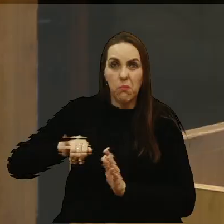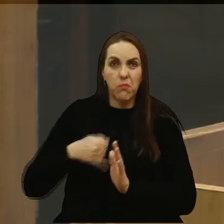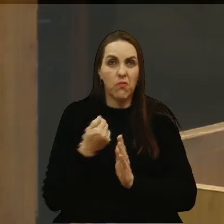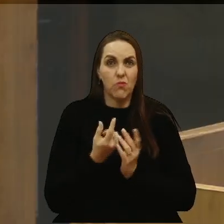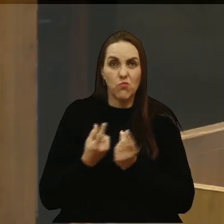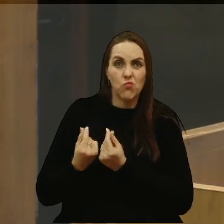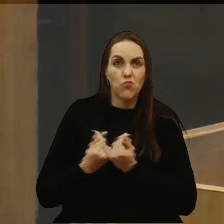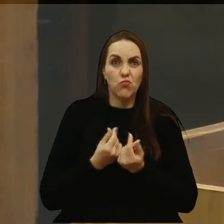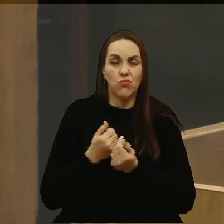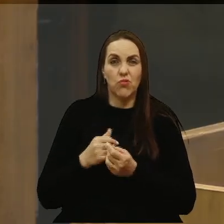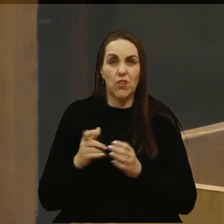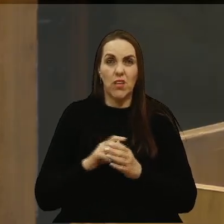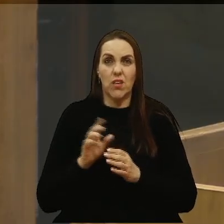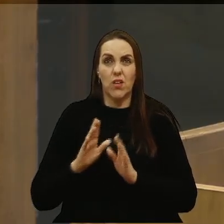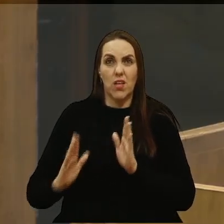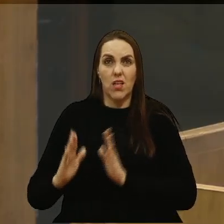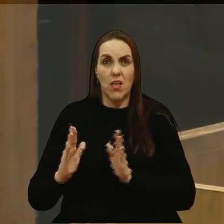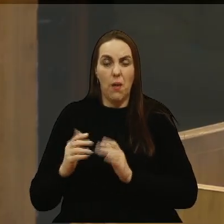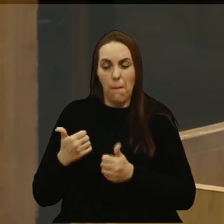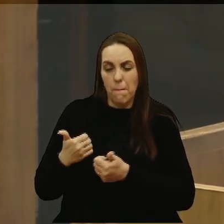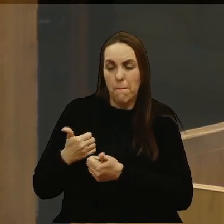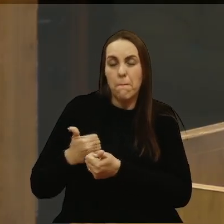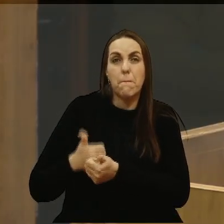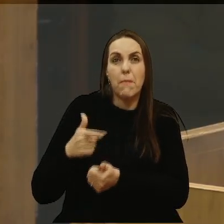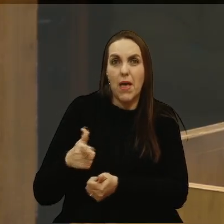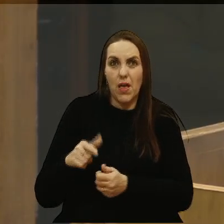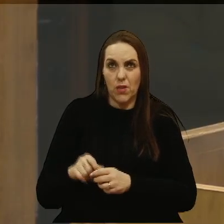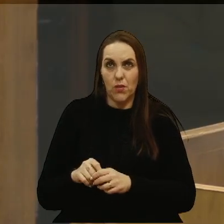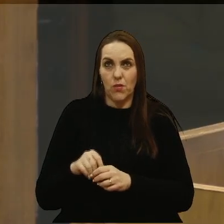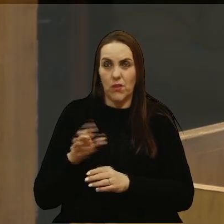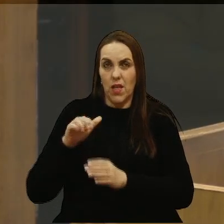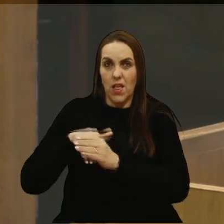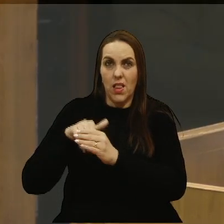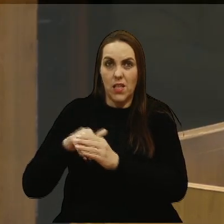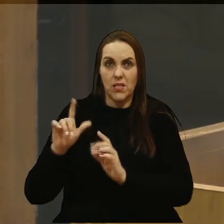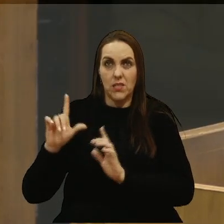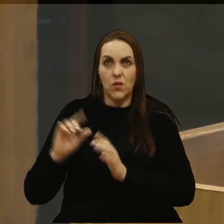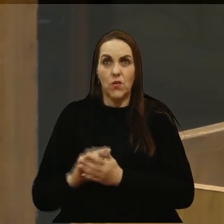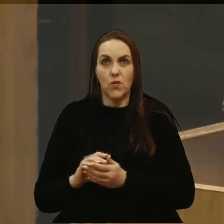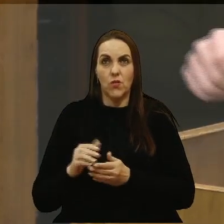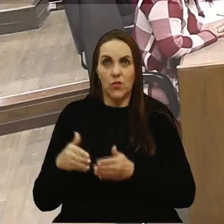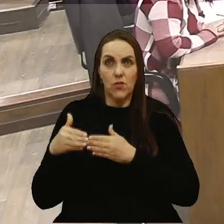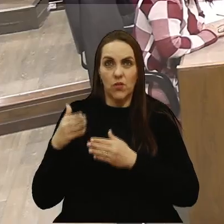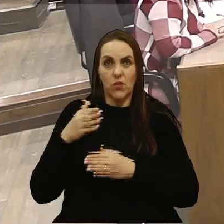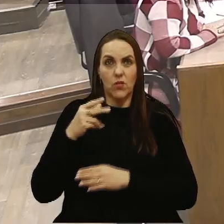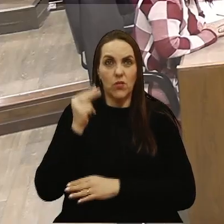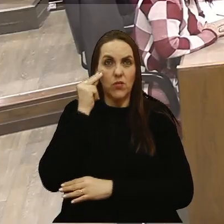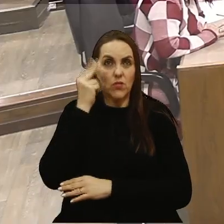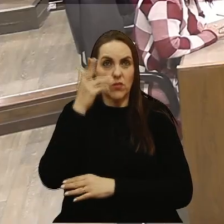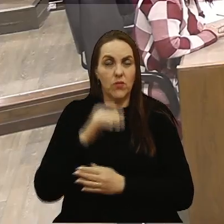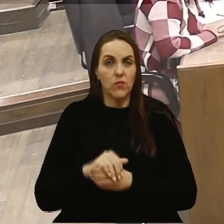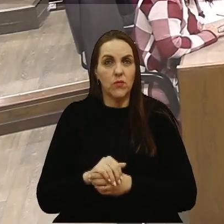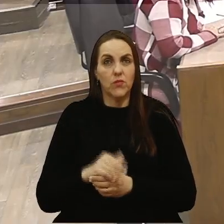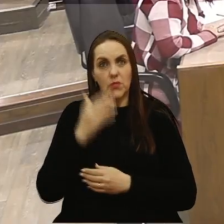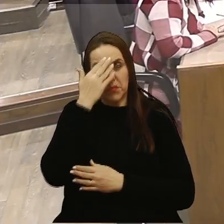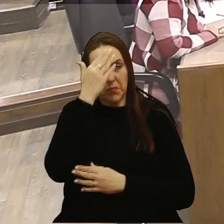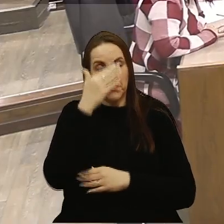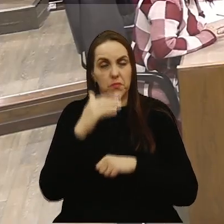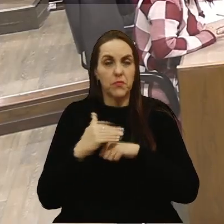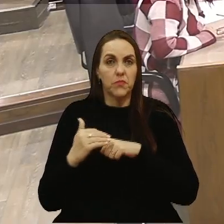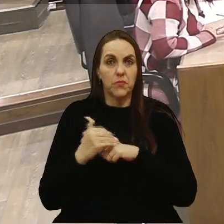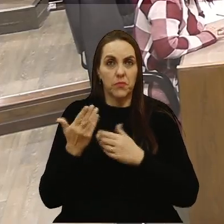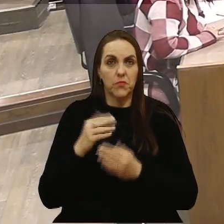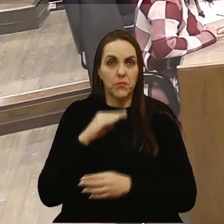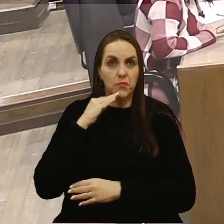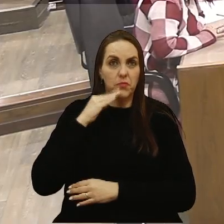está fazendo às vésperas de uma eleição. Sua parte, vereador Cláudio. Obrigado pela gentileza, vereador Alexandre. Eu